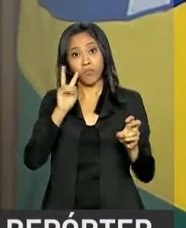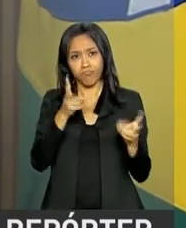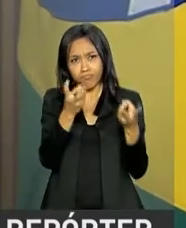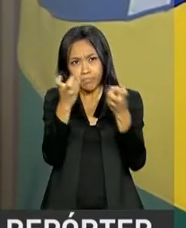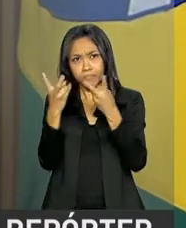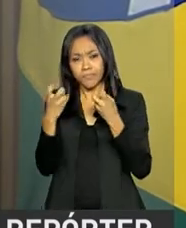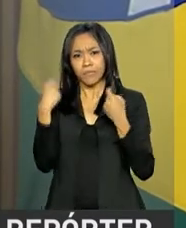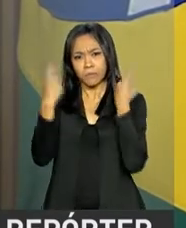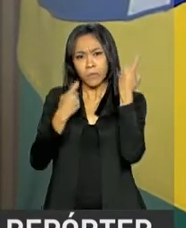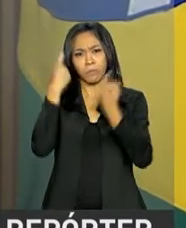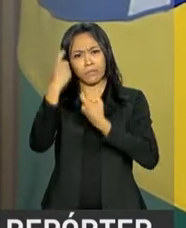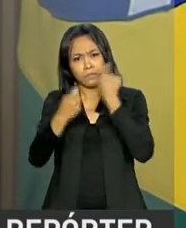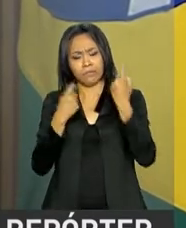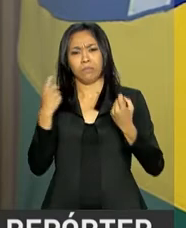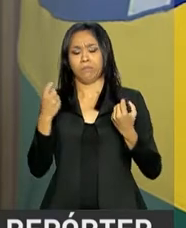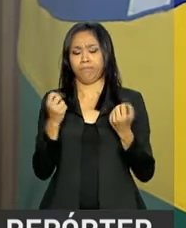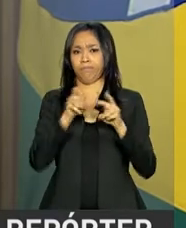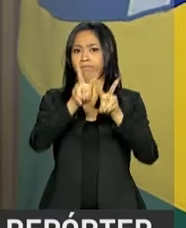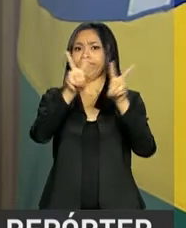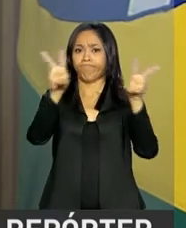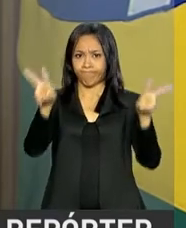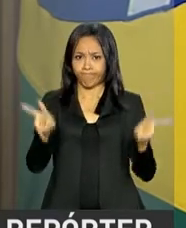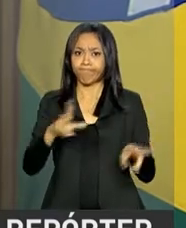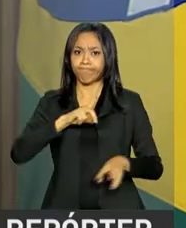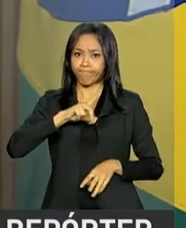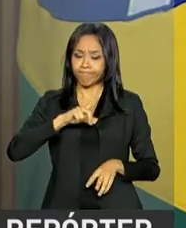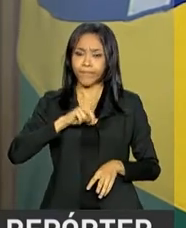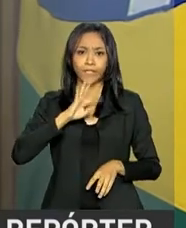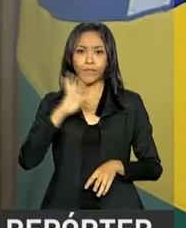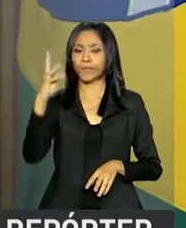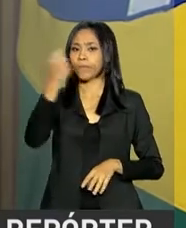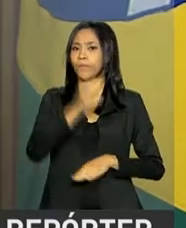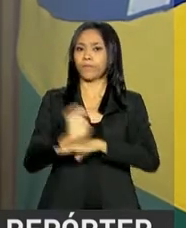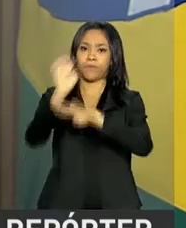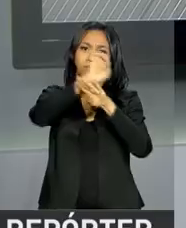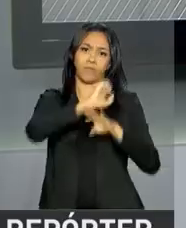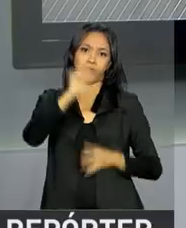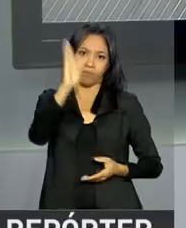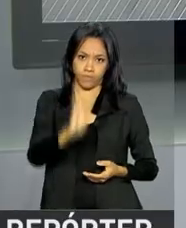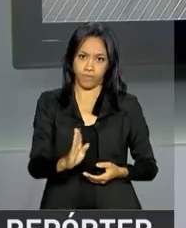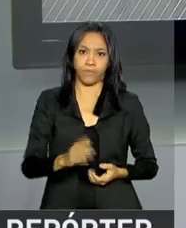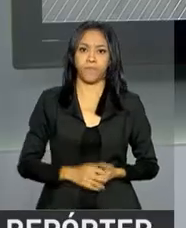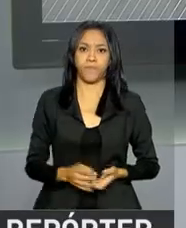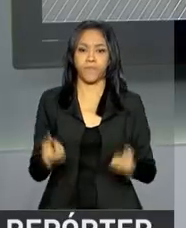que existe devo dizer é em todos os estados brasileiros